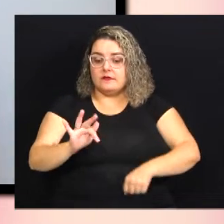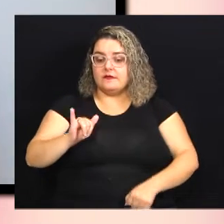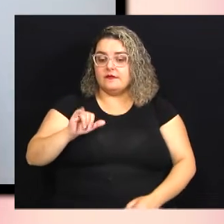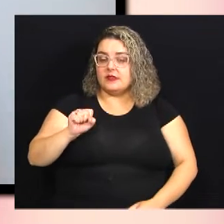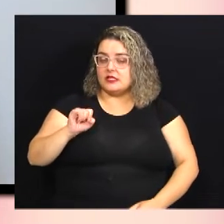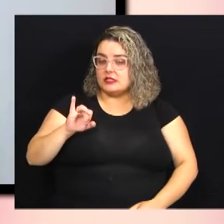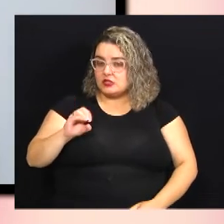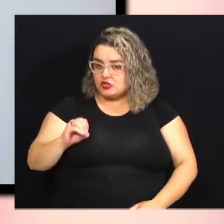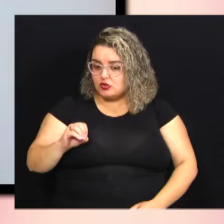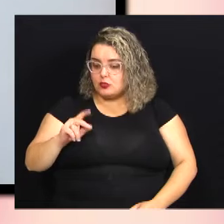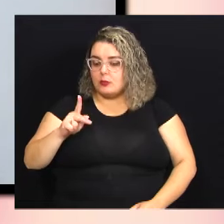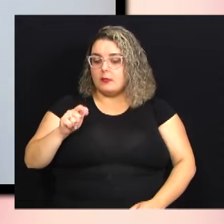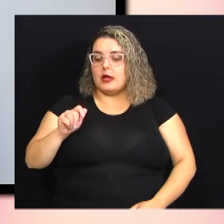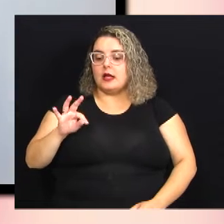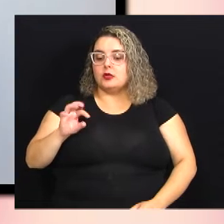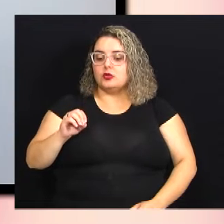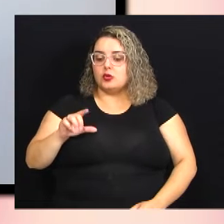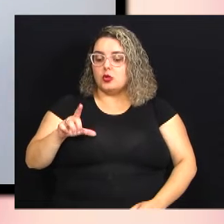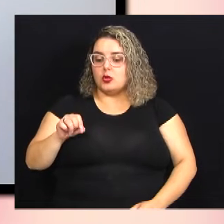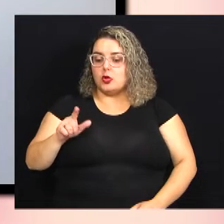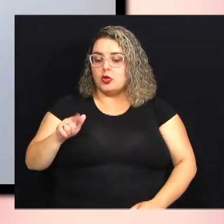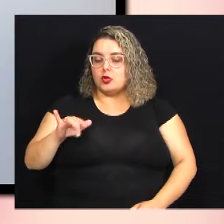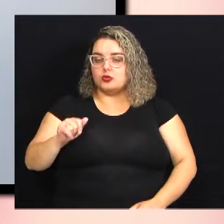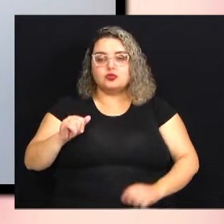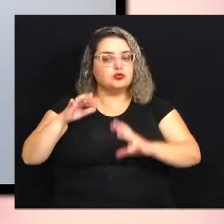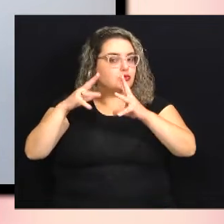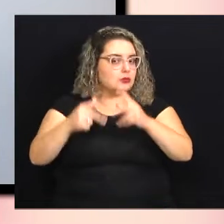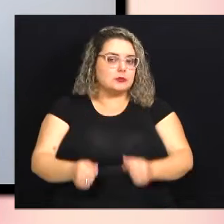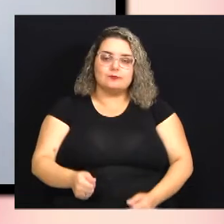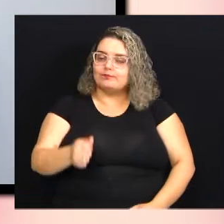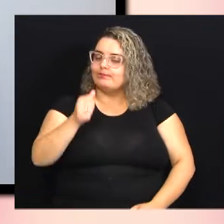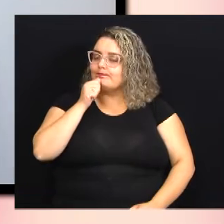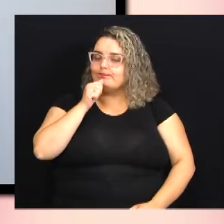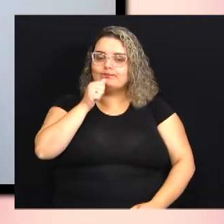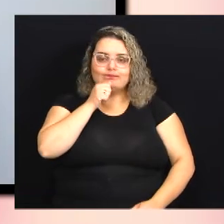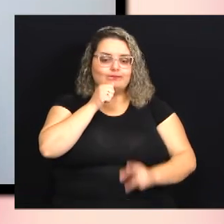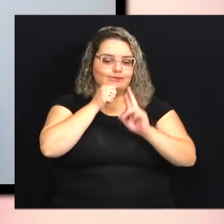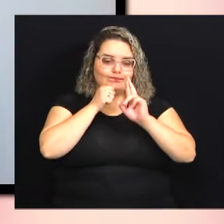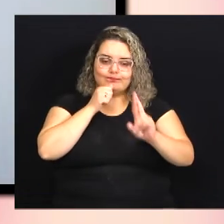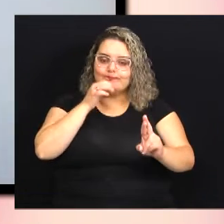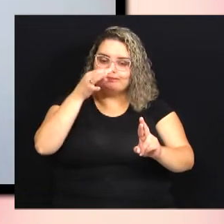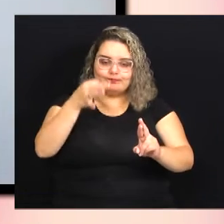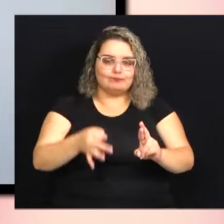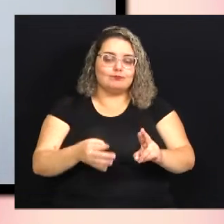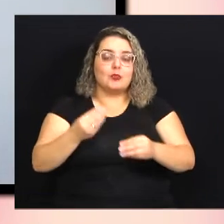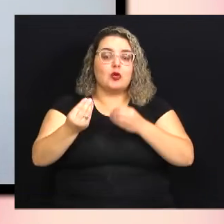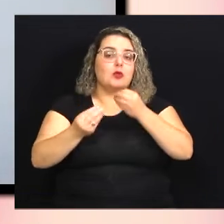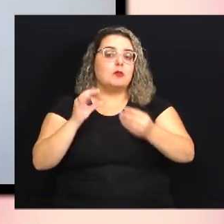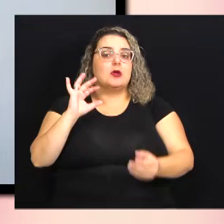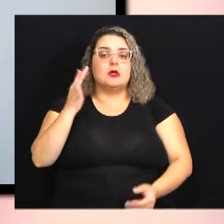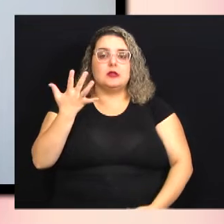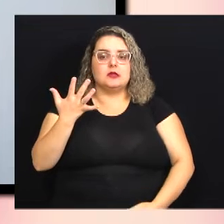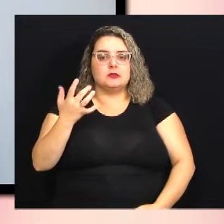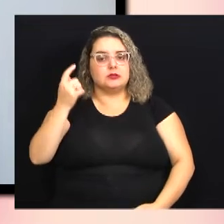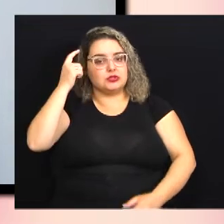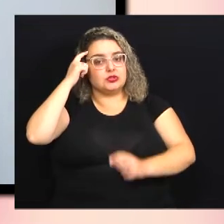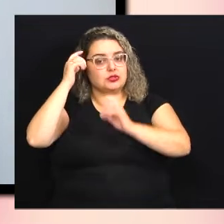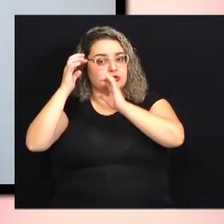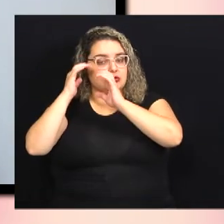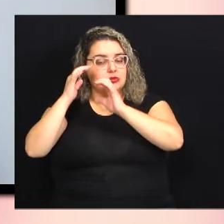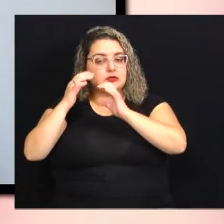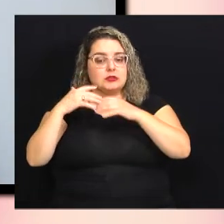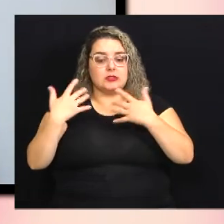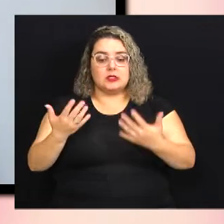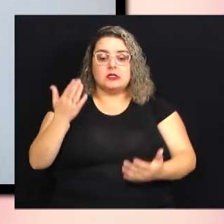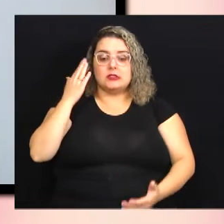fisiopatológico total a gente não sabe ainda como é que acontece a patologia.